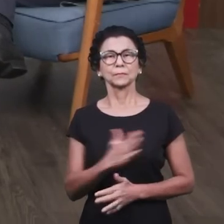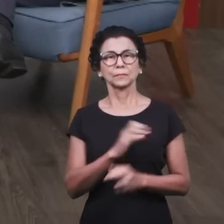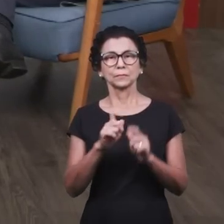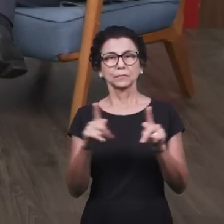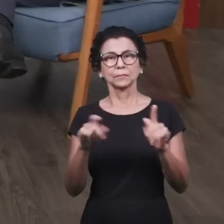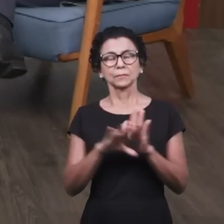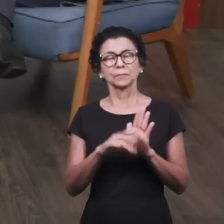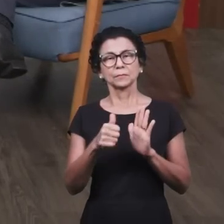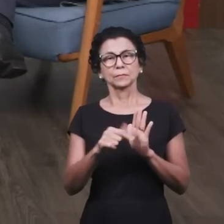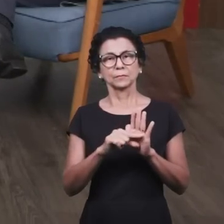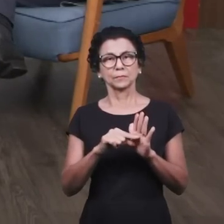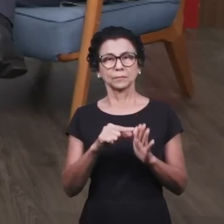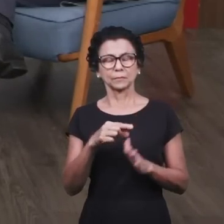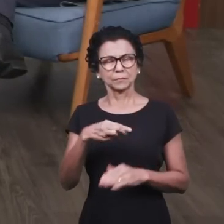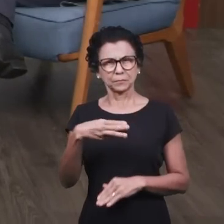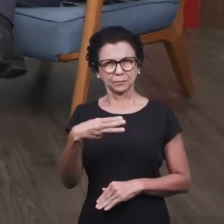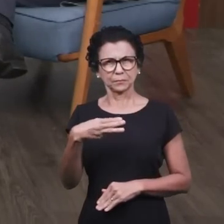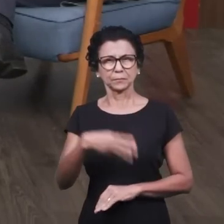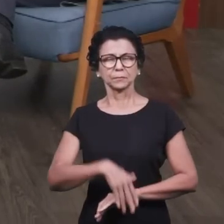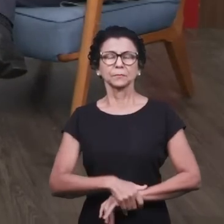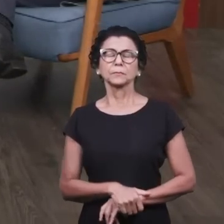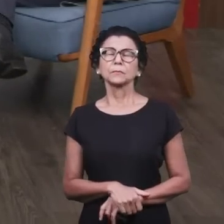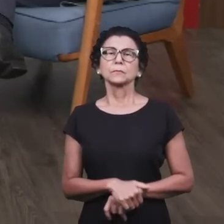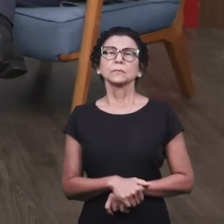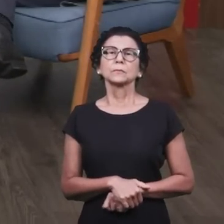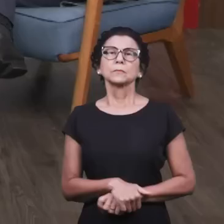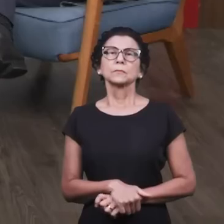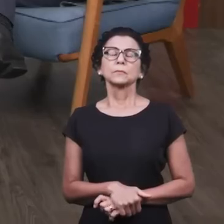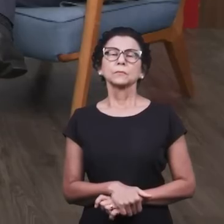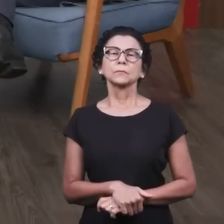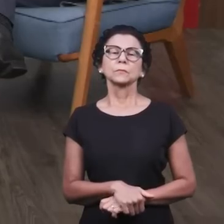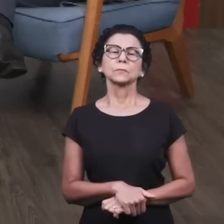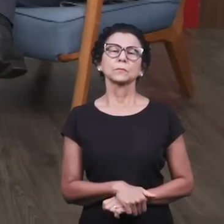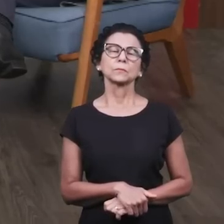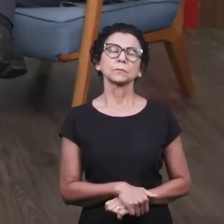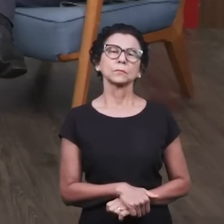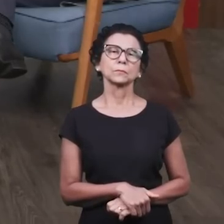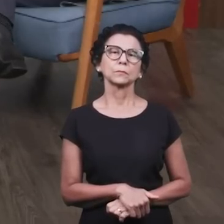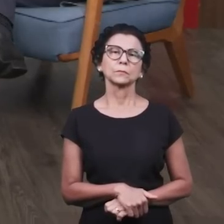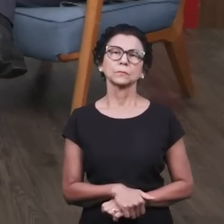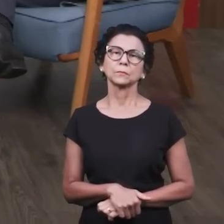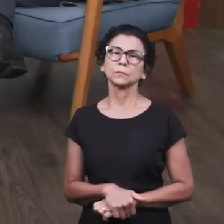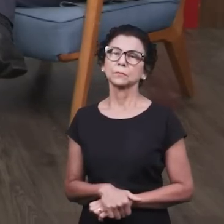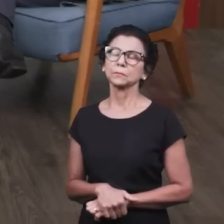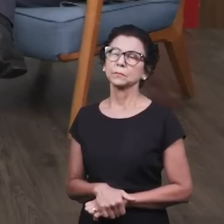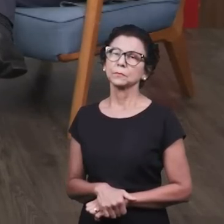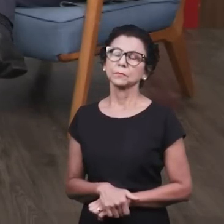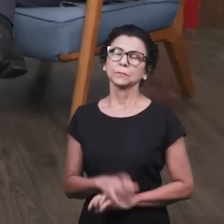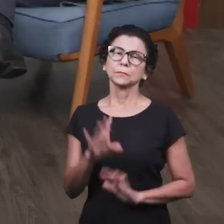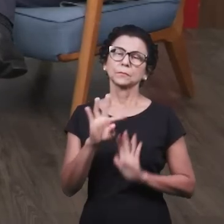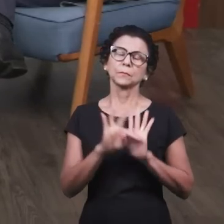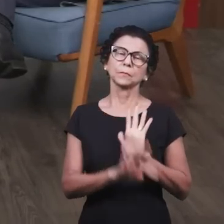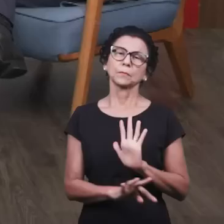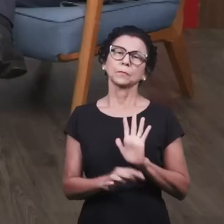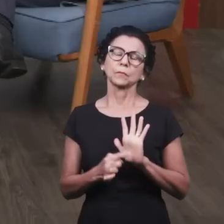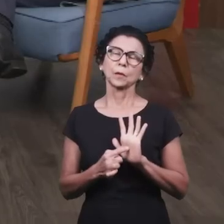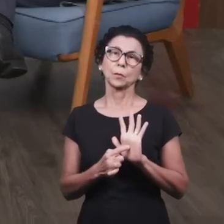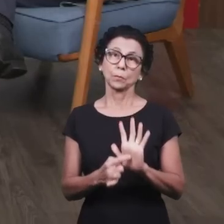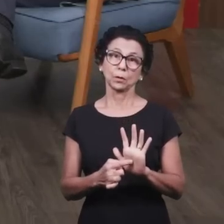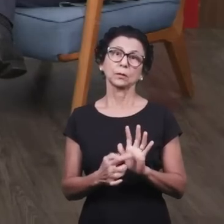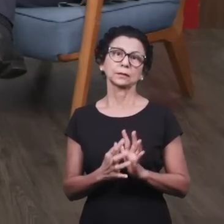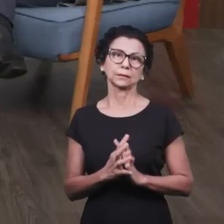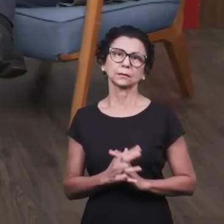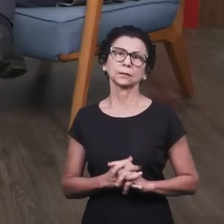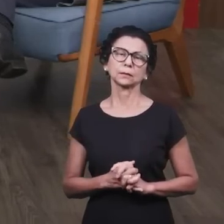Apocalipse capítulo 1, verso 3, pedir para o Adriano fazer um comentário, porque ele define,